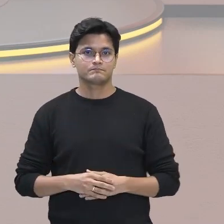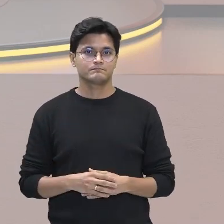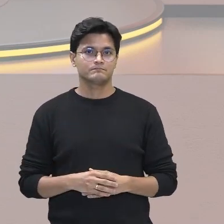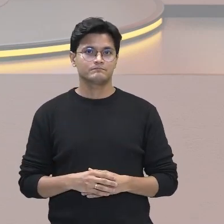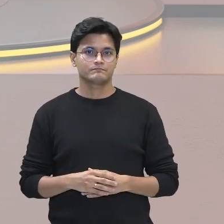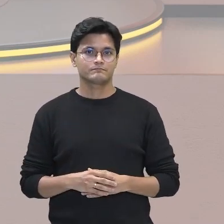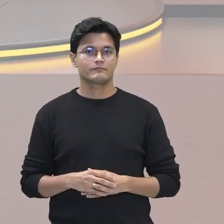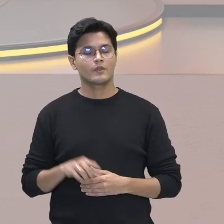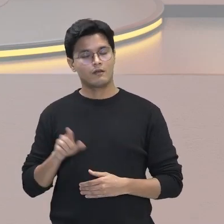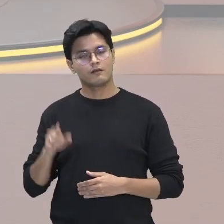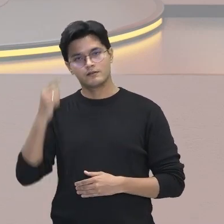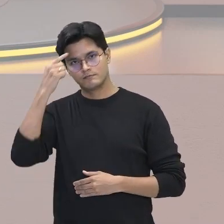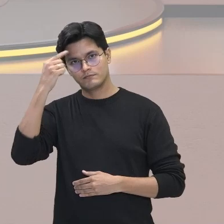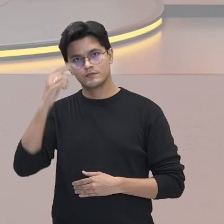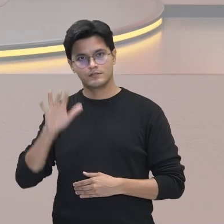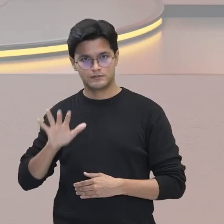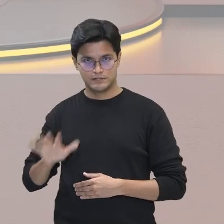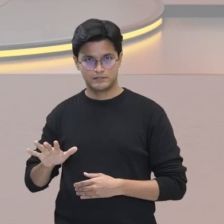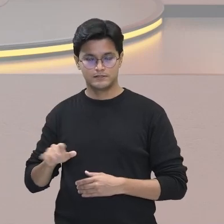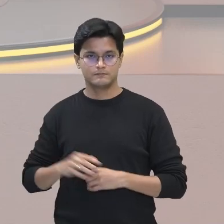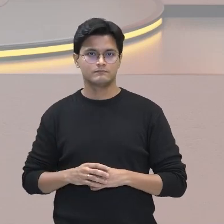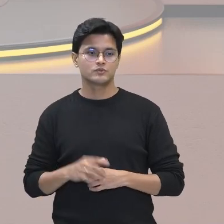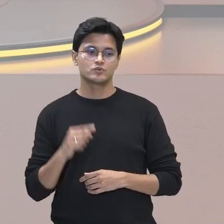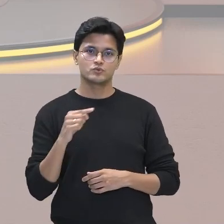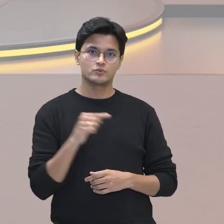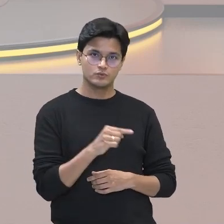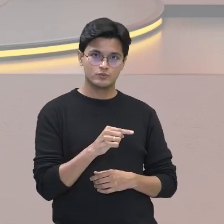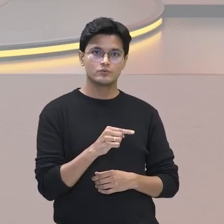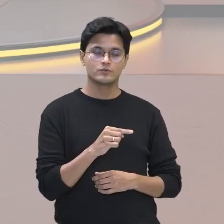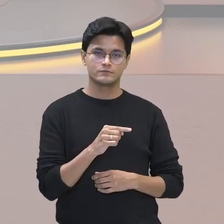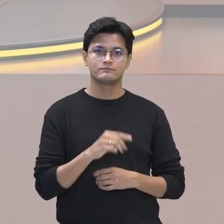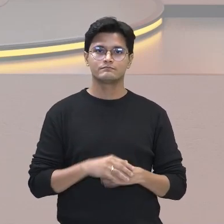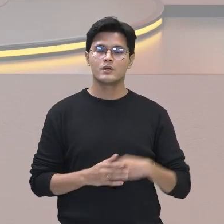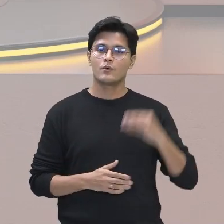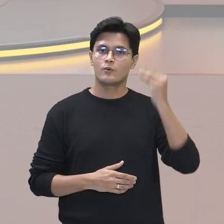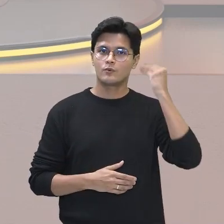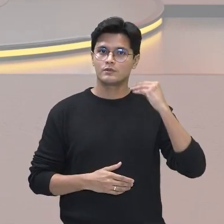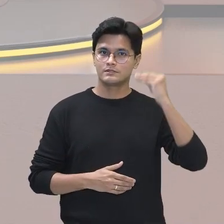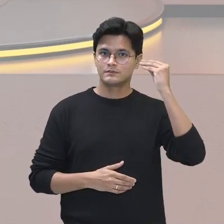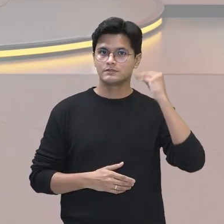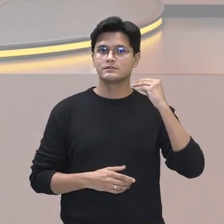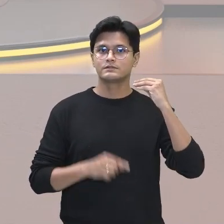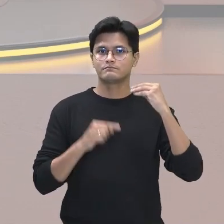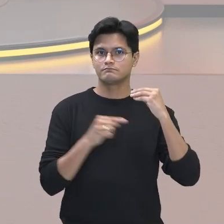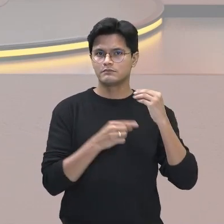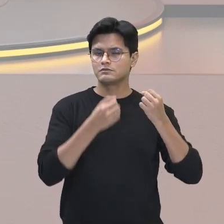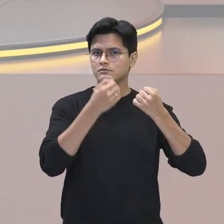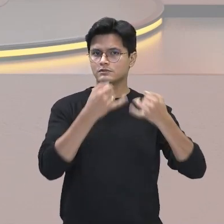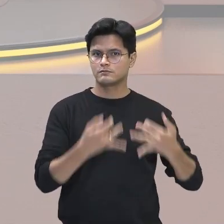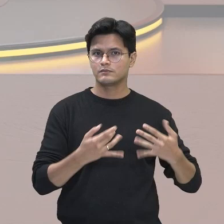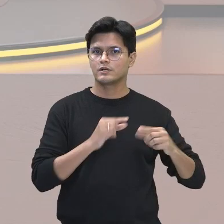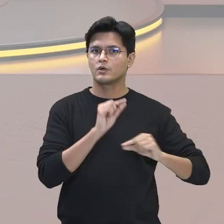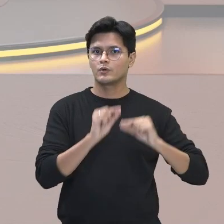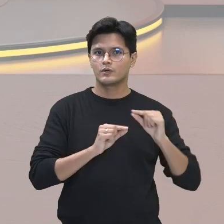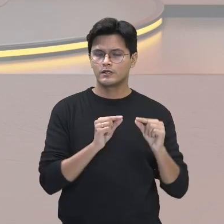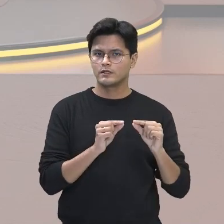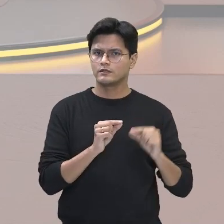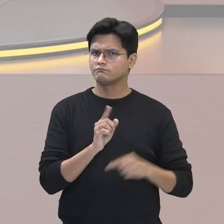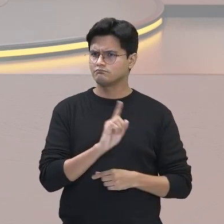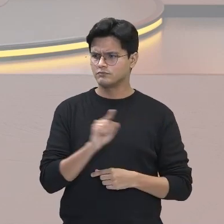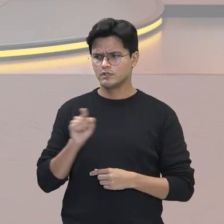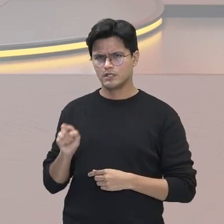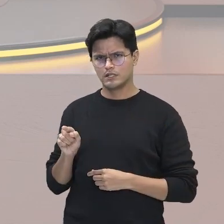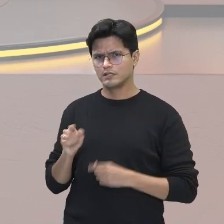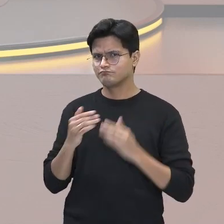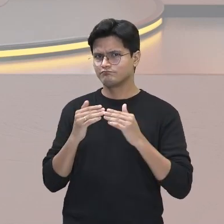essa era uma ideia, tá bom? Do outro lado, o nosso empirismo, ele vai dizer para nós que não, né?